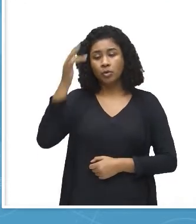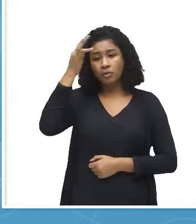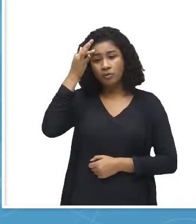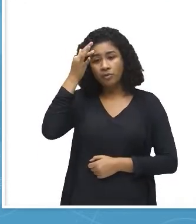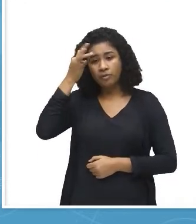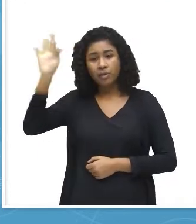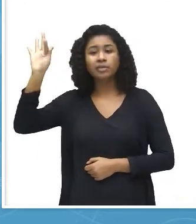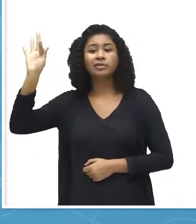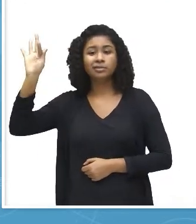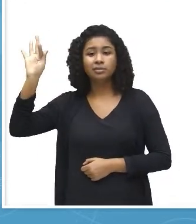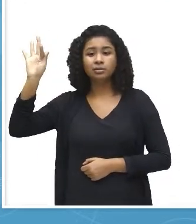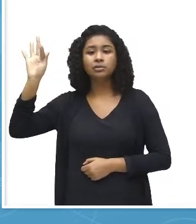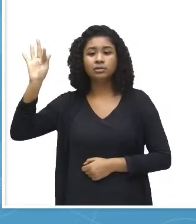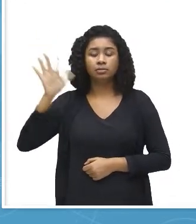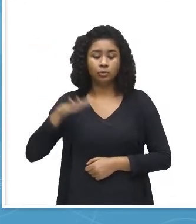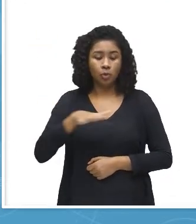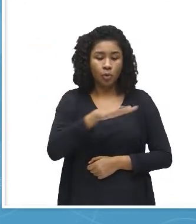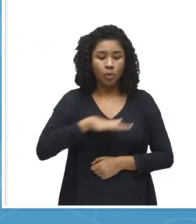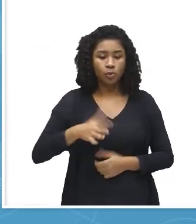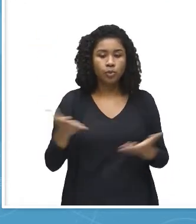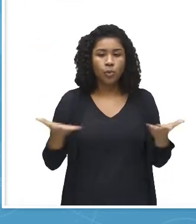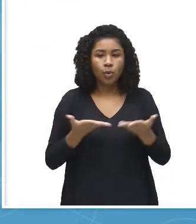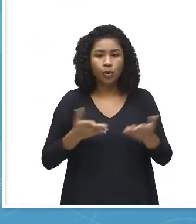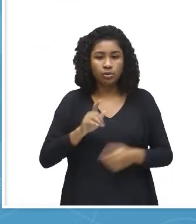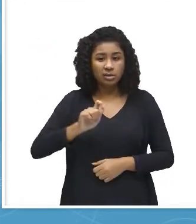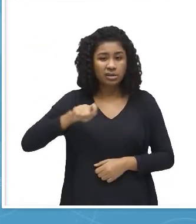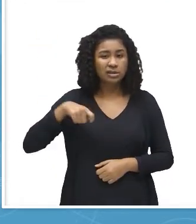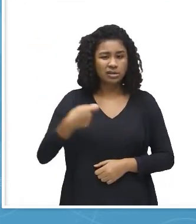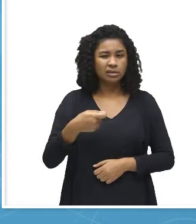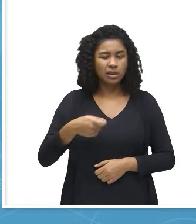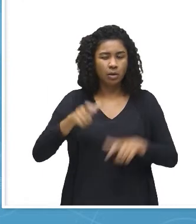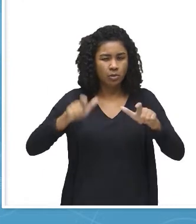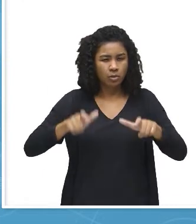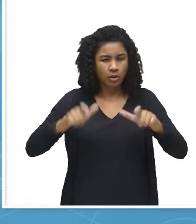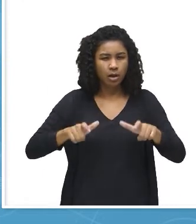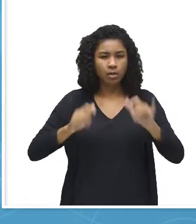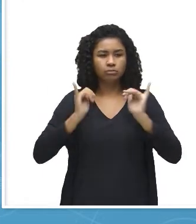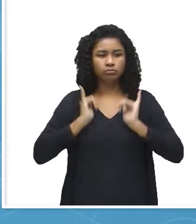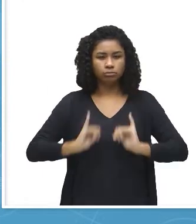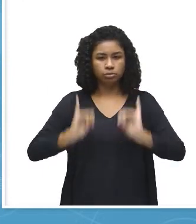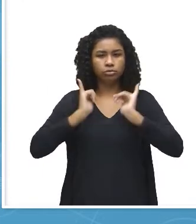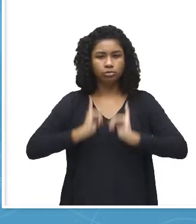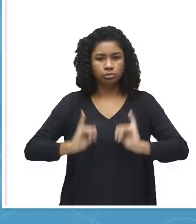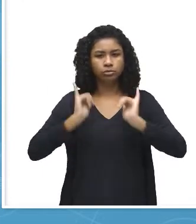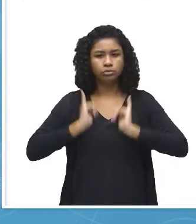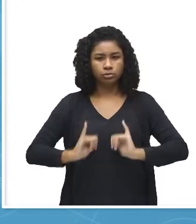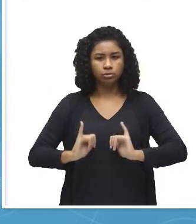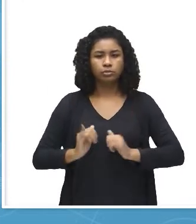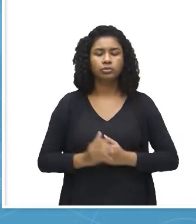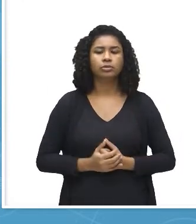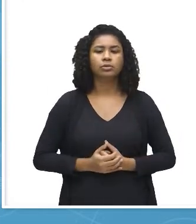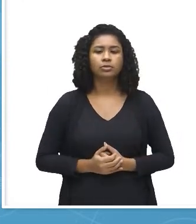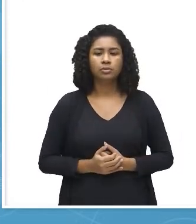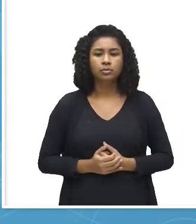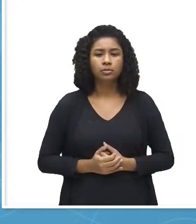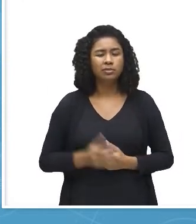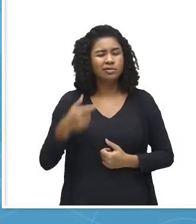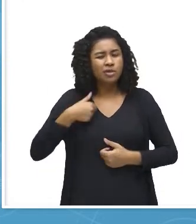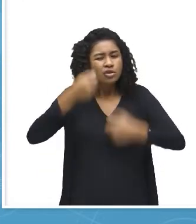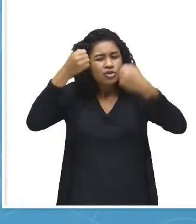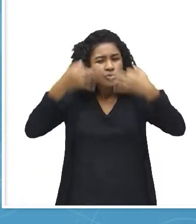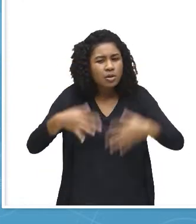onde hoje é Argélia. Gente, vamos fazer aqui um parêntese para a gente entender como é que se deu esse